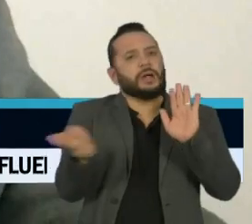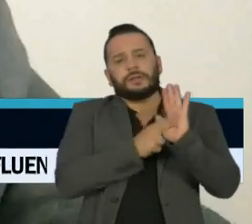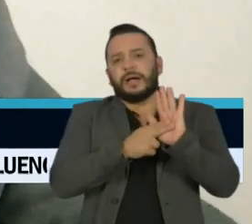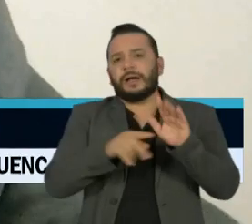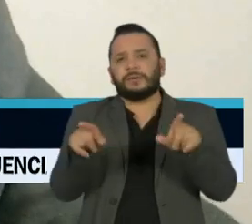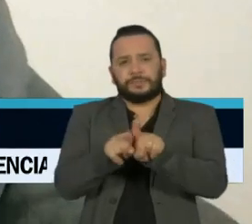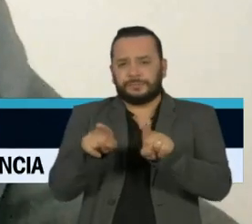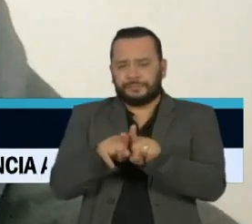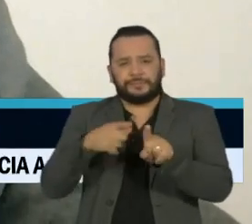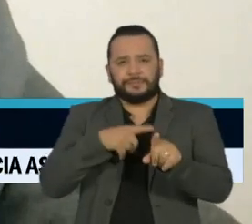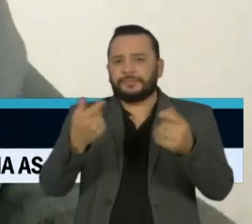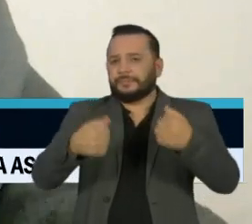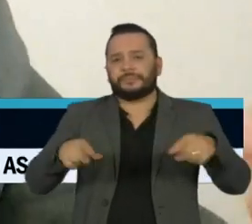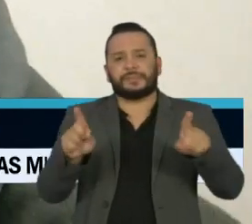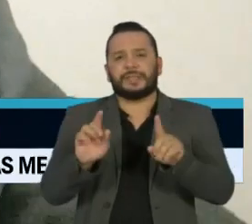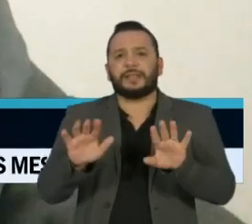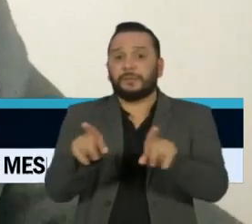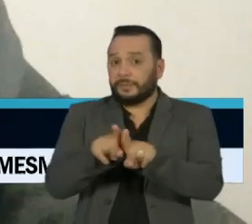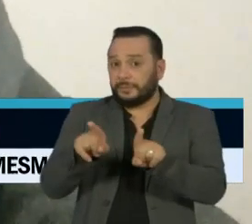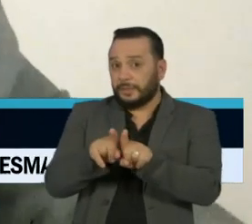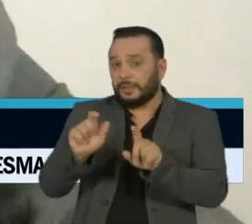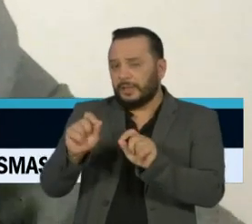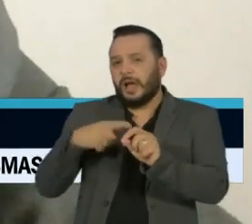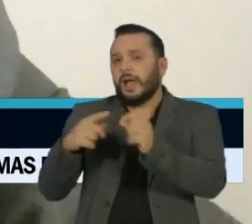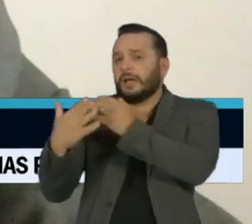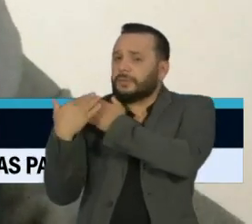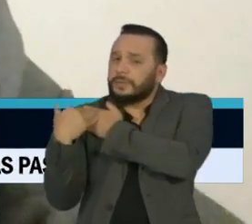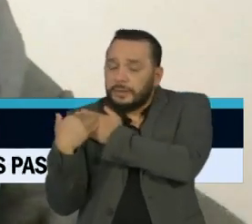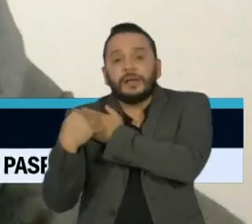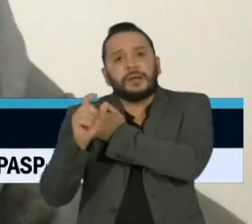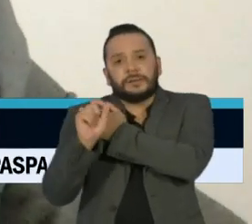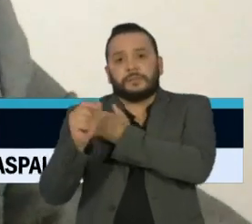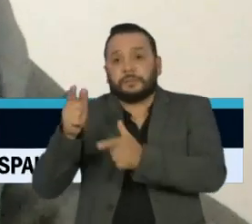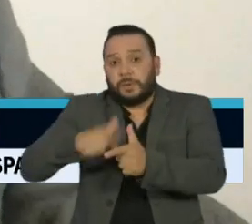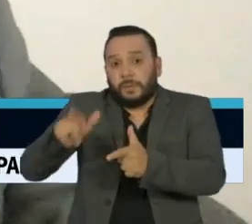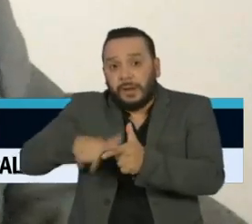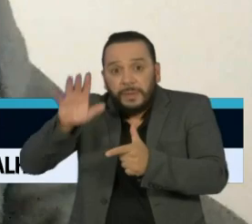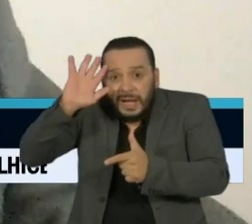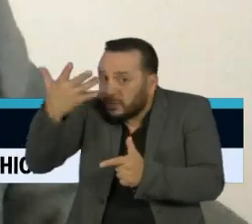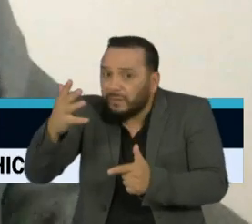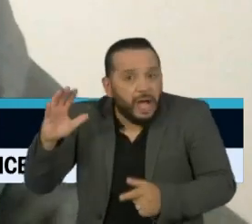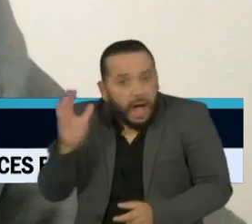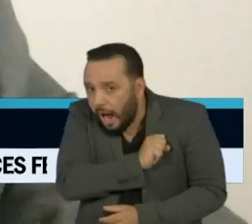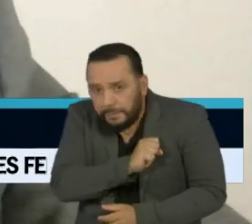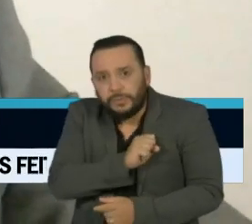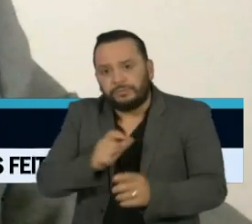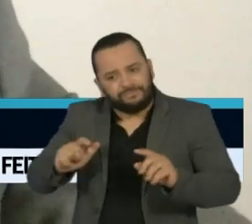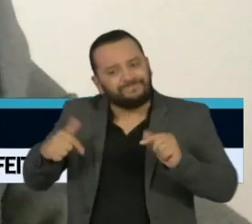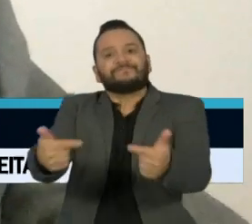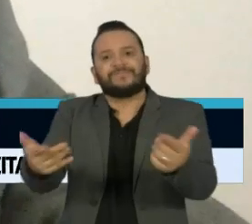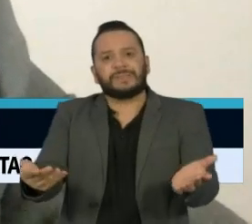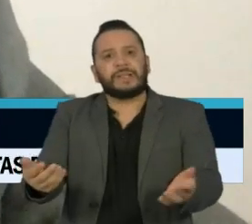centro de gravidade da responsabilidade para resolver esse problema como for possível, em vez de